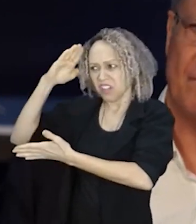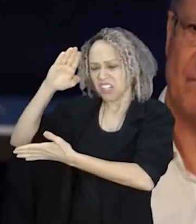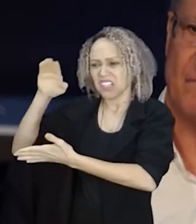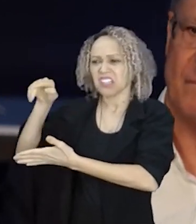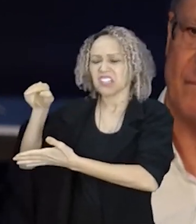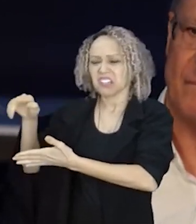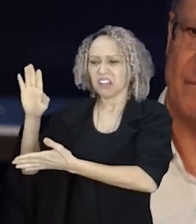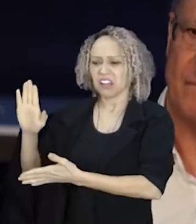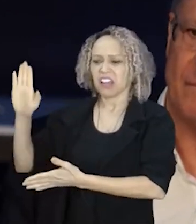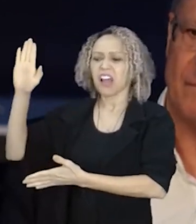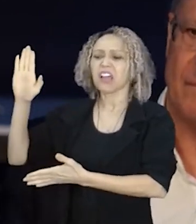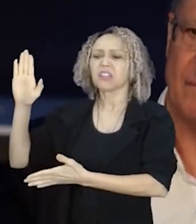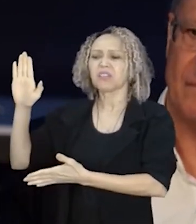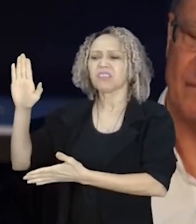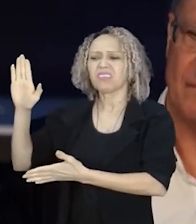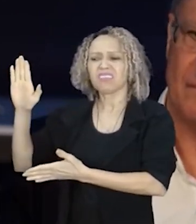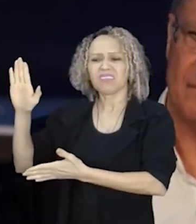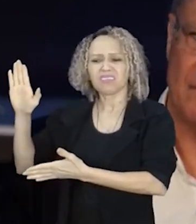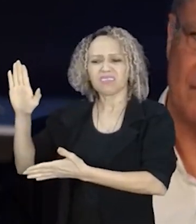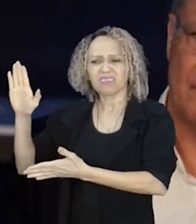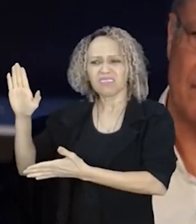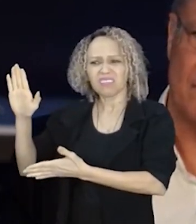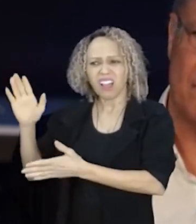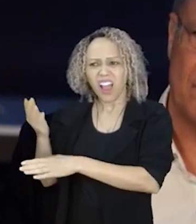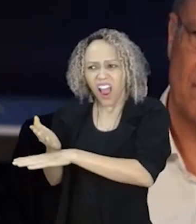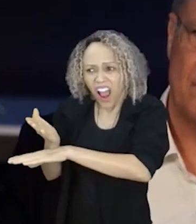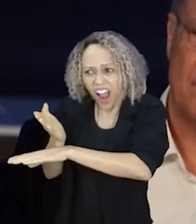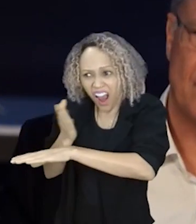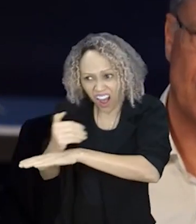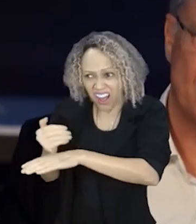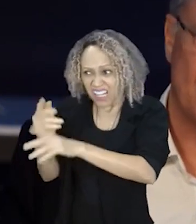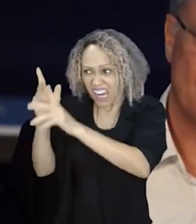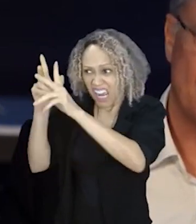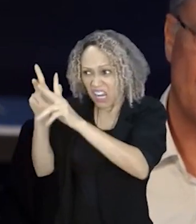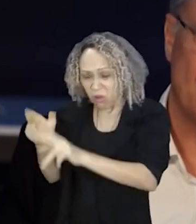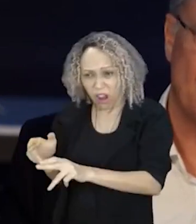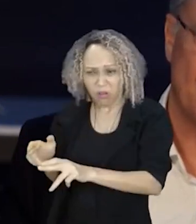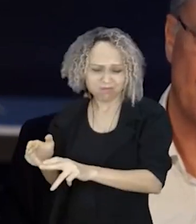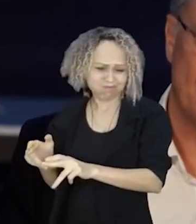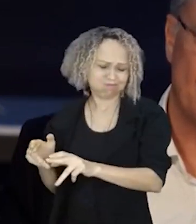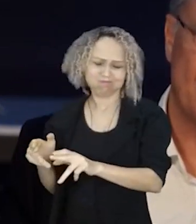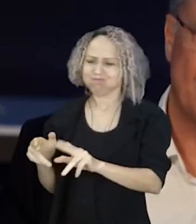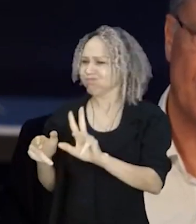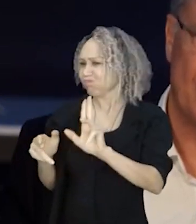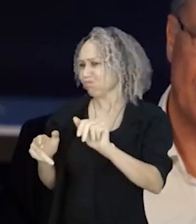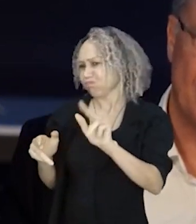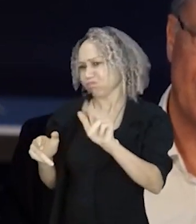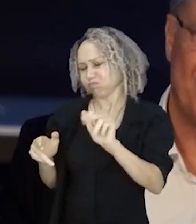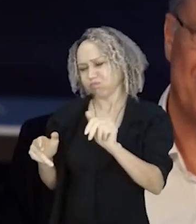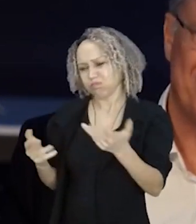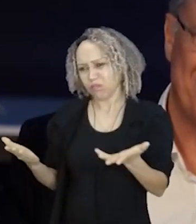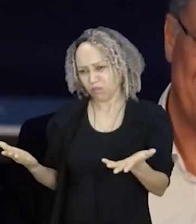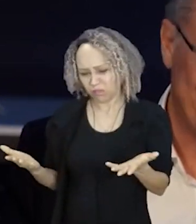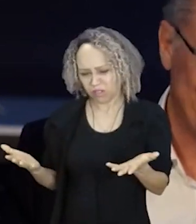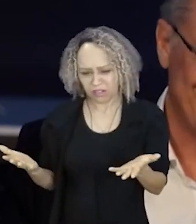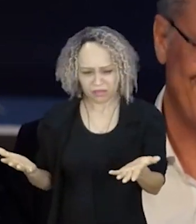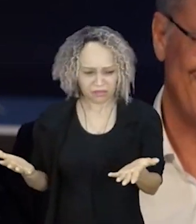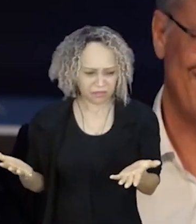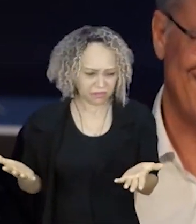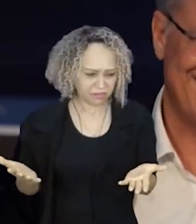como esteve na defesa da campanha do senhor saínte, o senhor